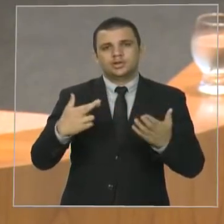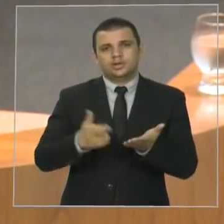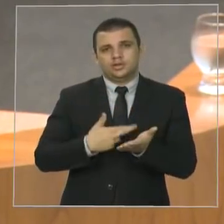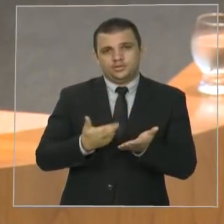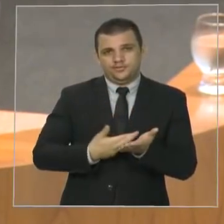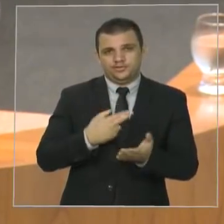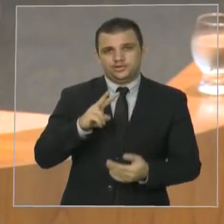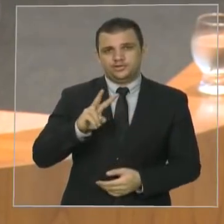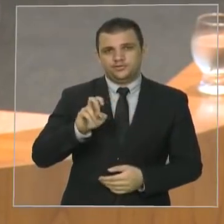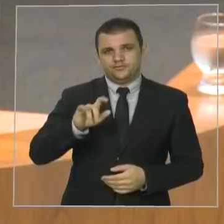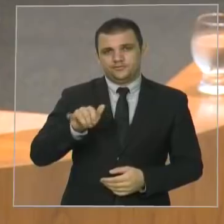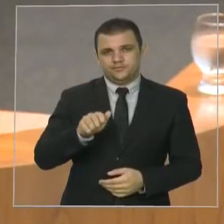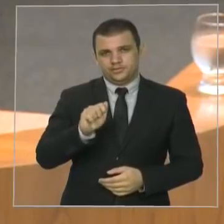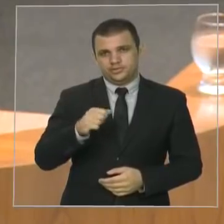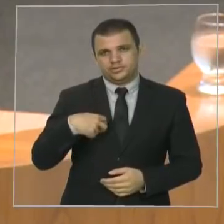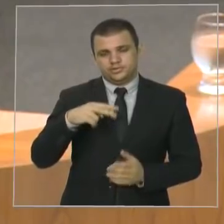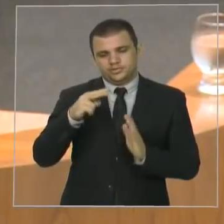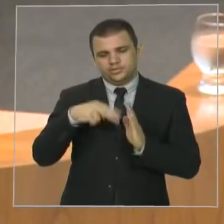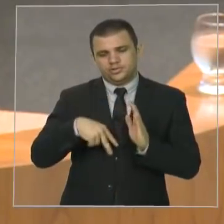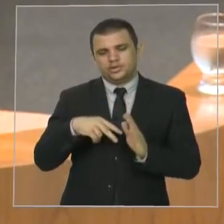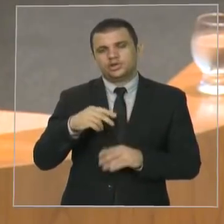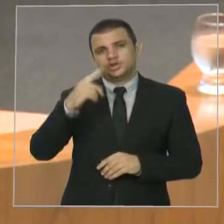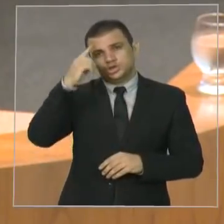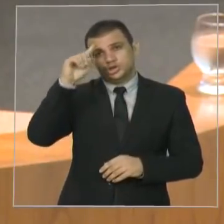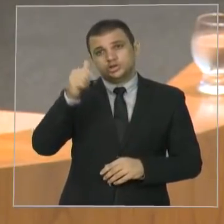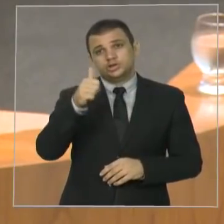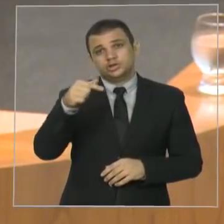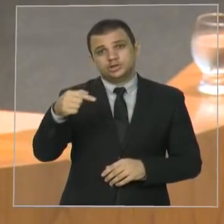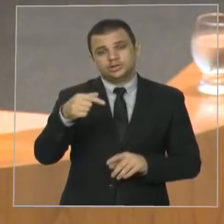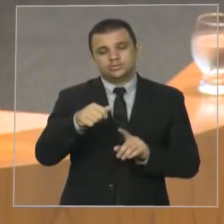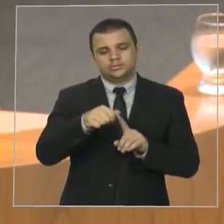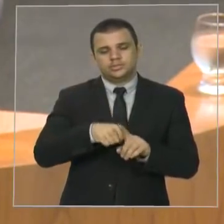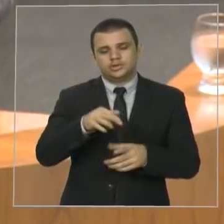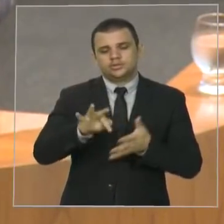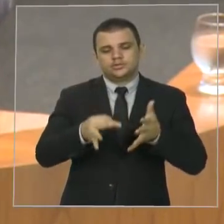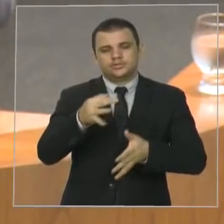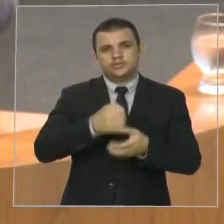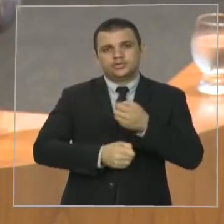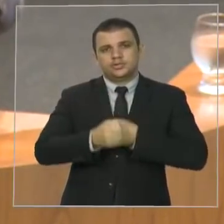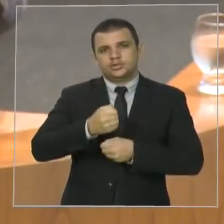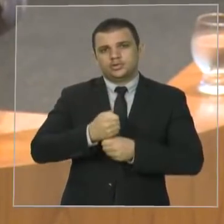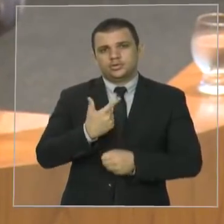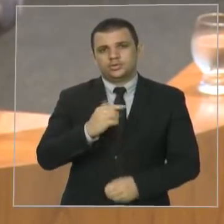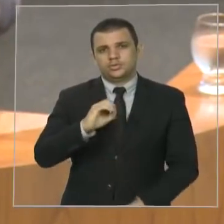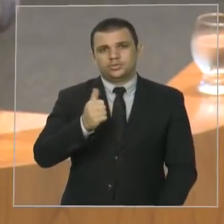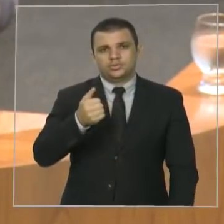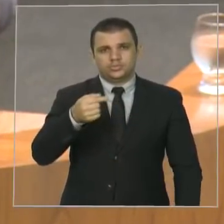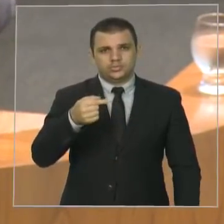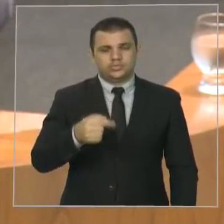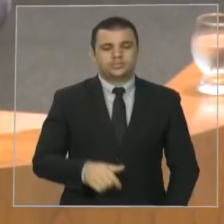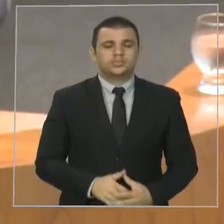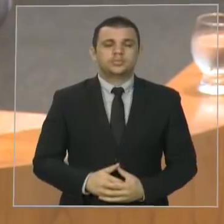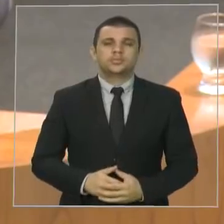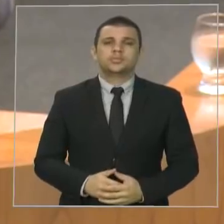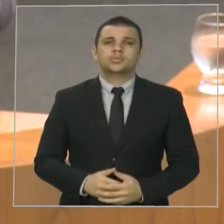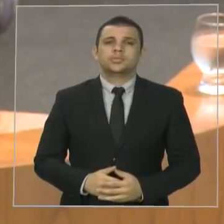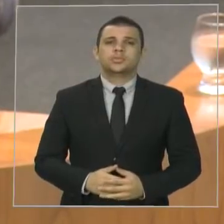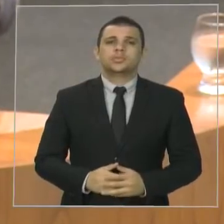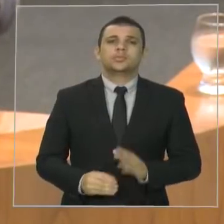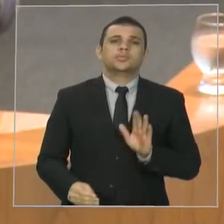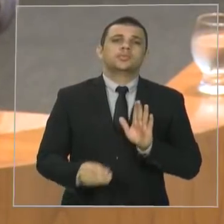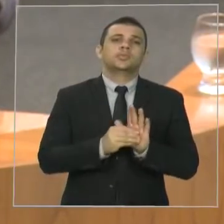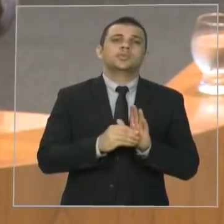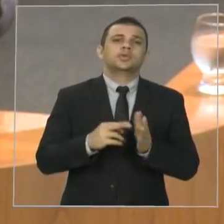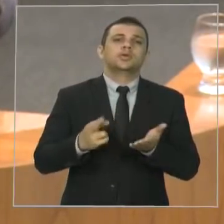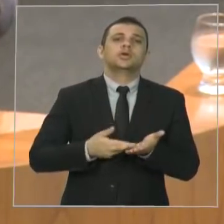com situações semelhantes. Mas eu tive aqui anotando alguma coisa, já só para concluir. E o Rio